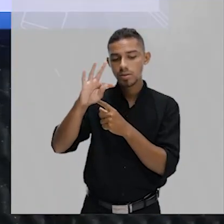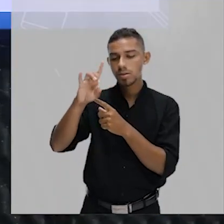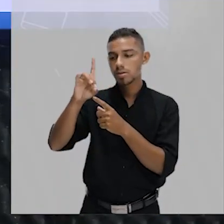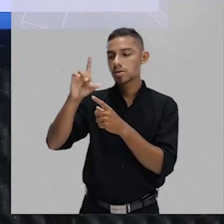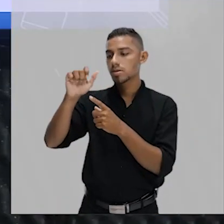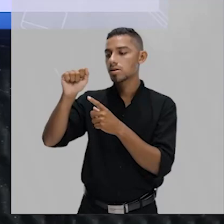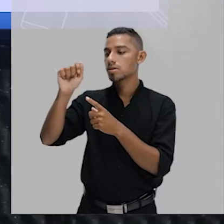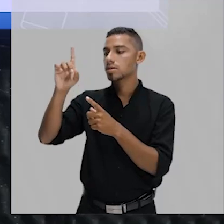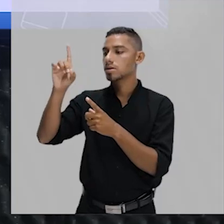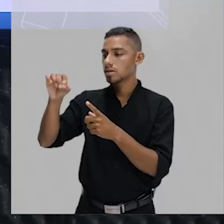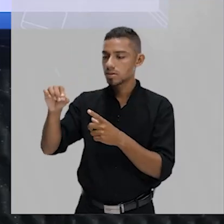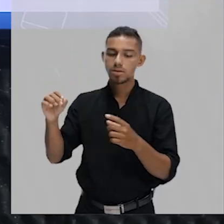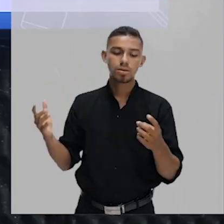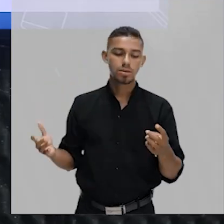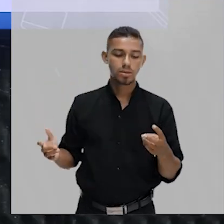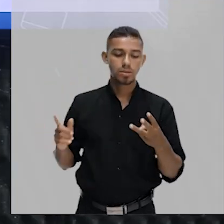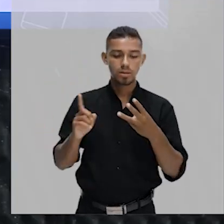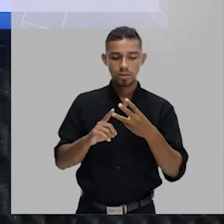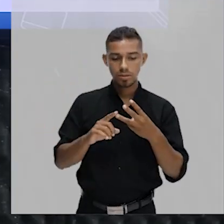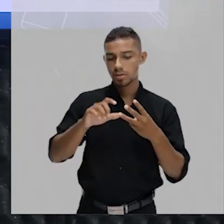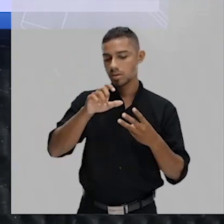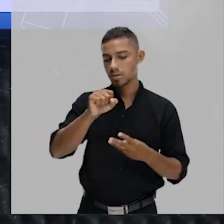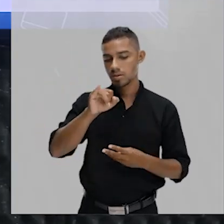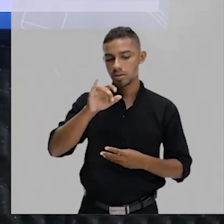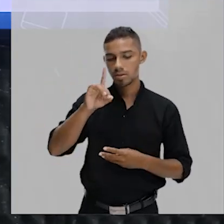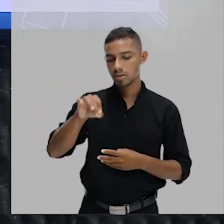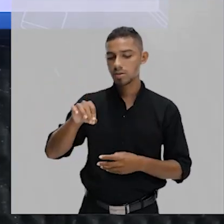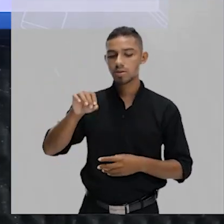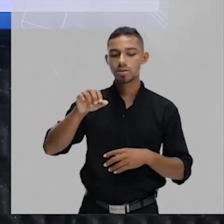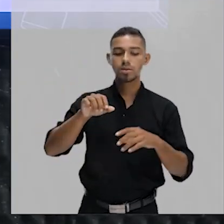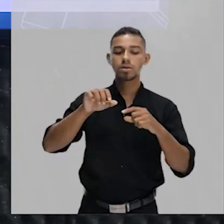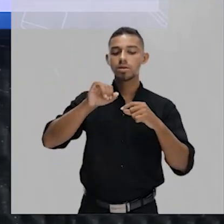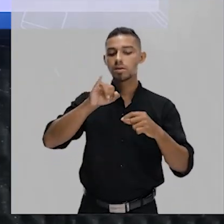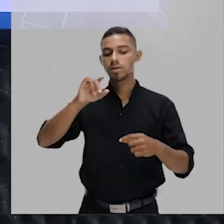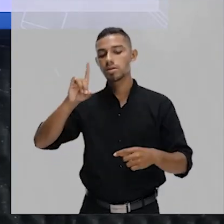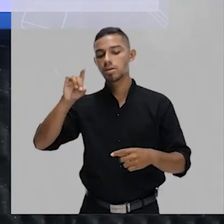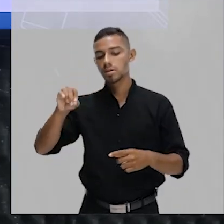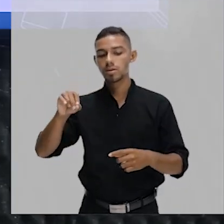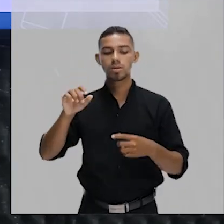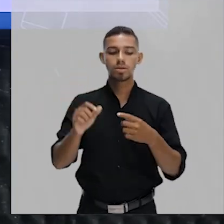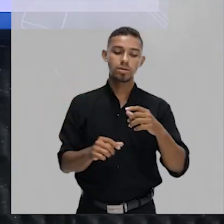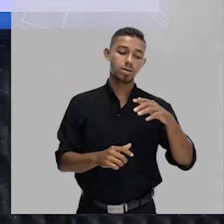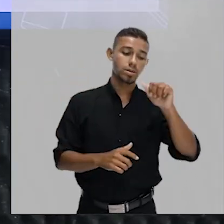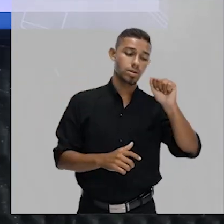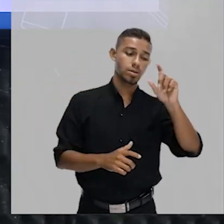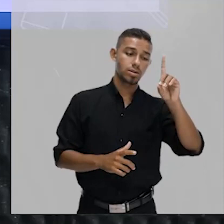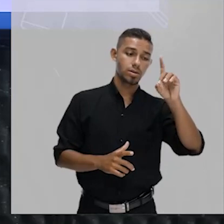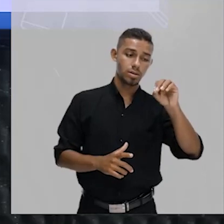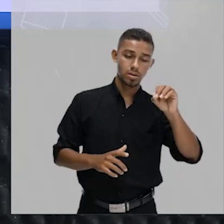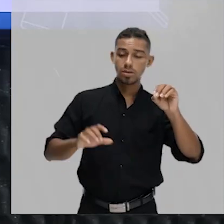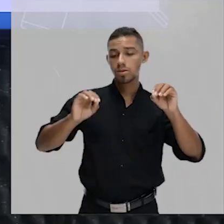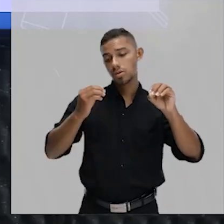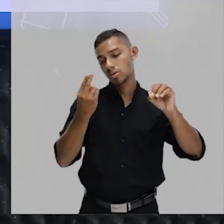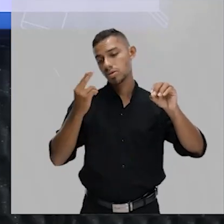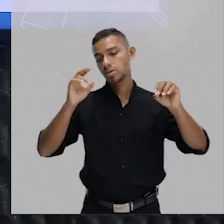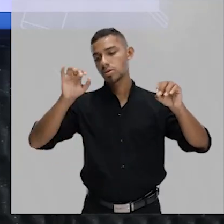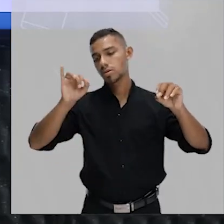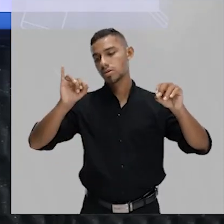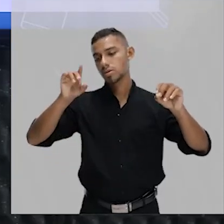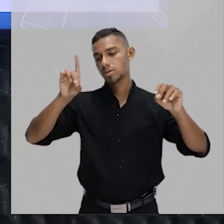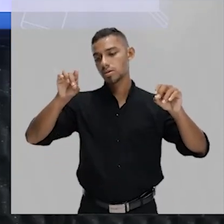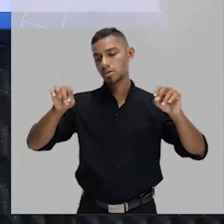alguns minutos, né? Então, o particípio regular, ele tem essa terminação, ado ou ido. Vocês podem pegar um pouquinho